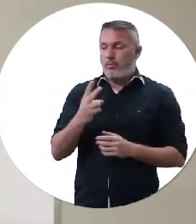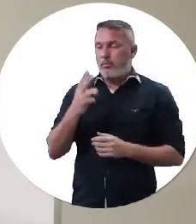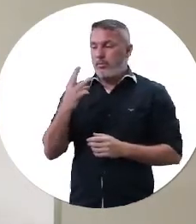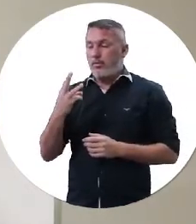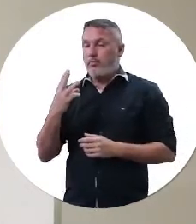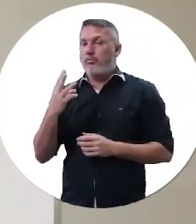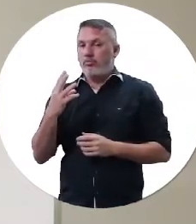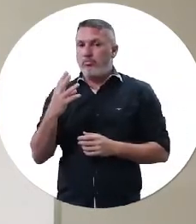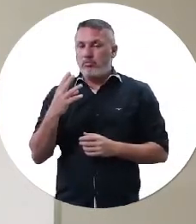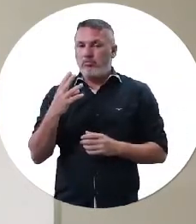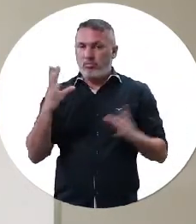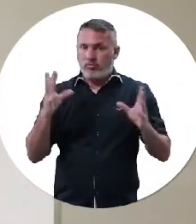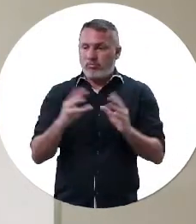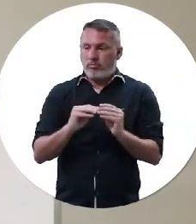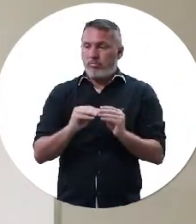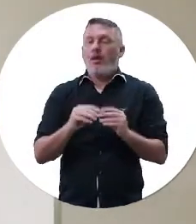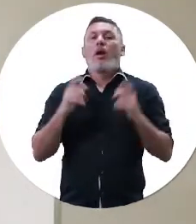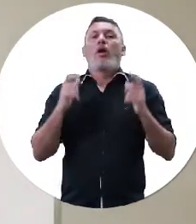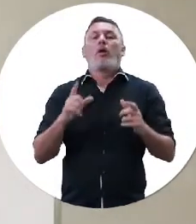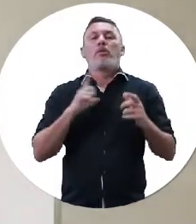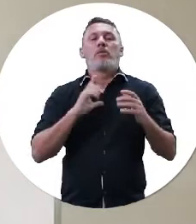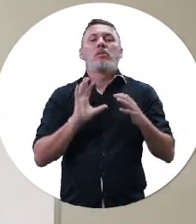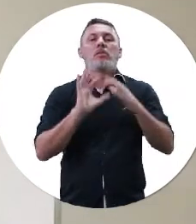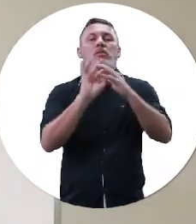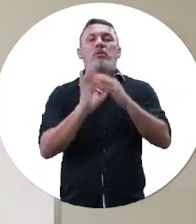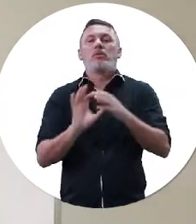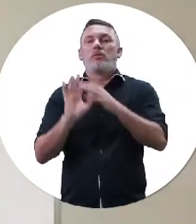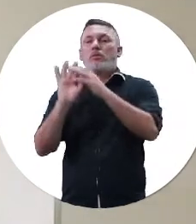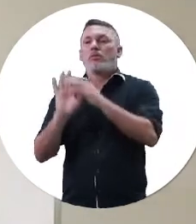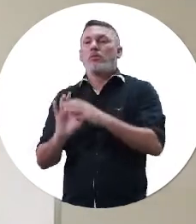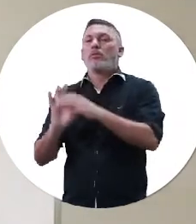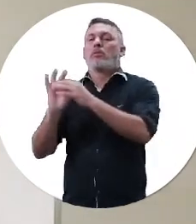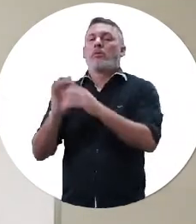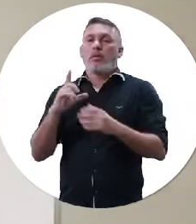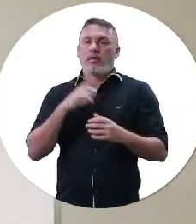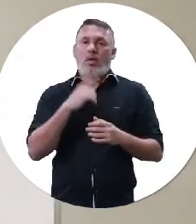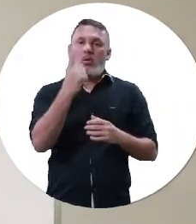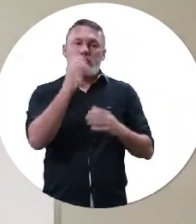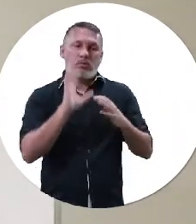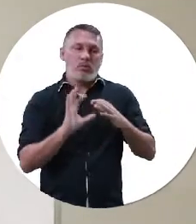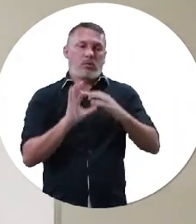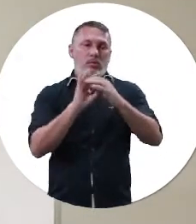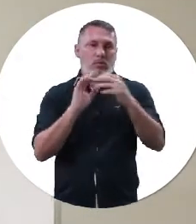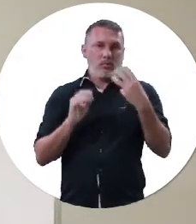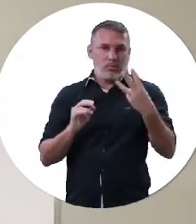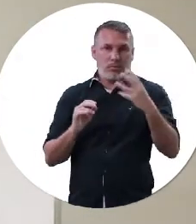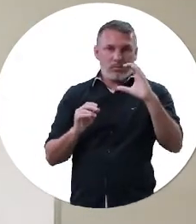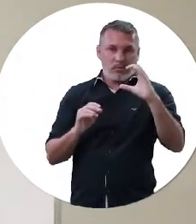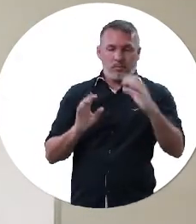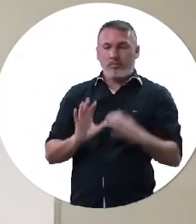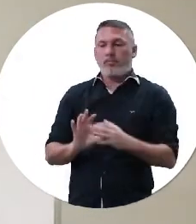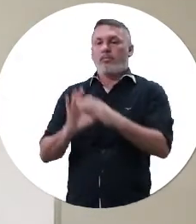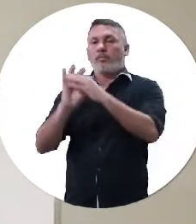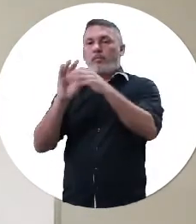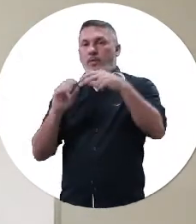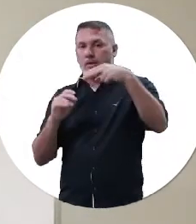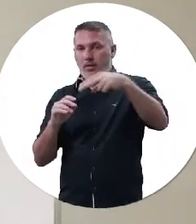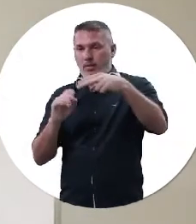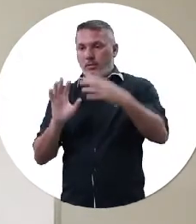e o outro está no nitrogênio. Então vamos lá. N,